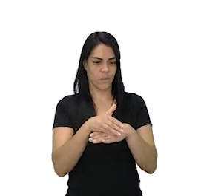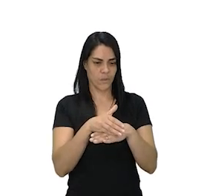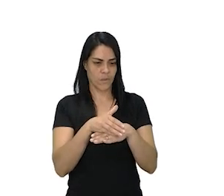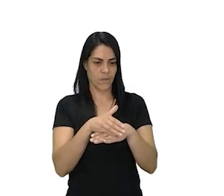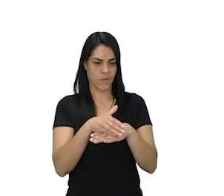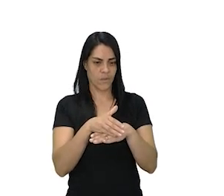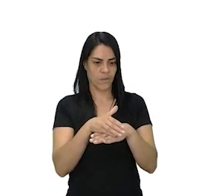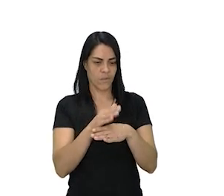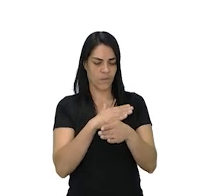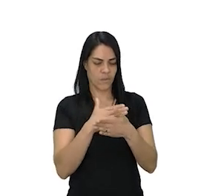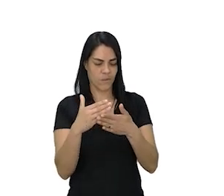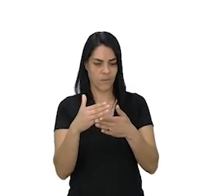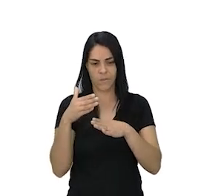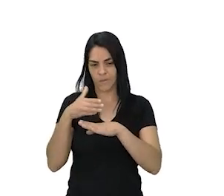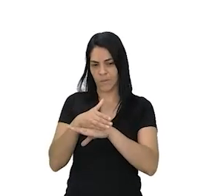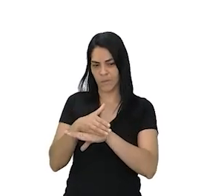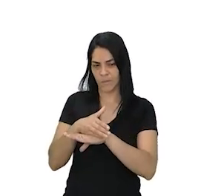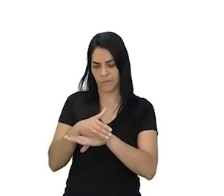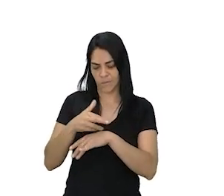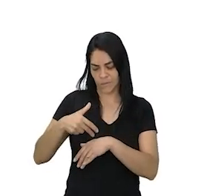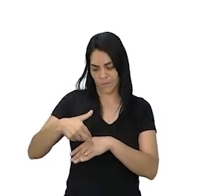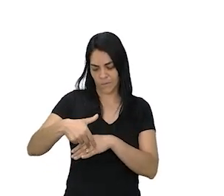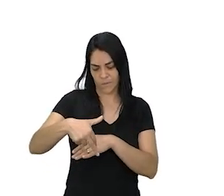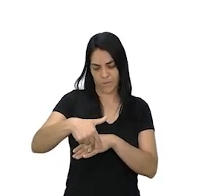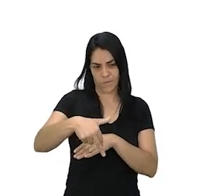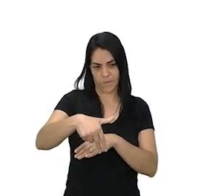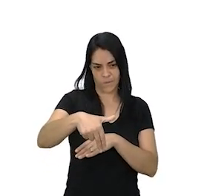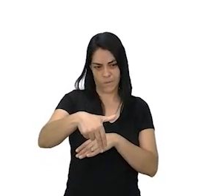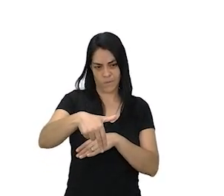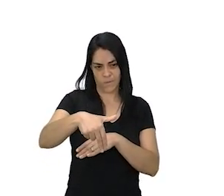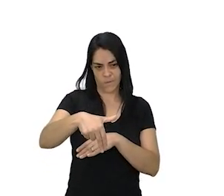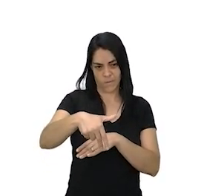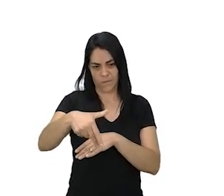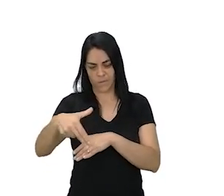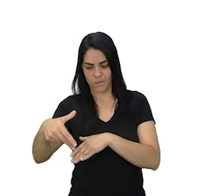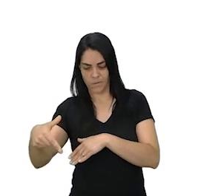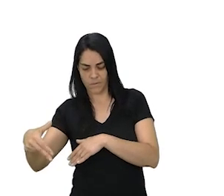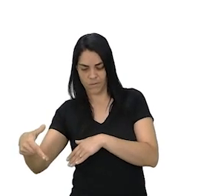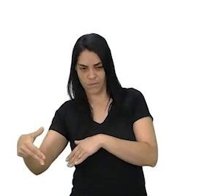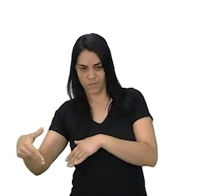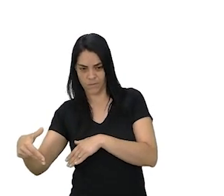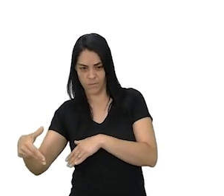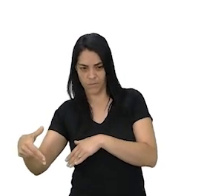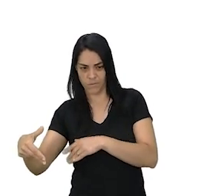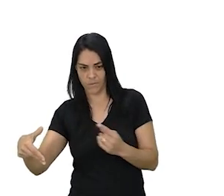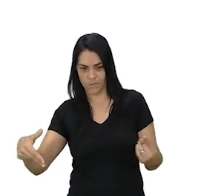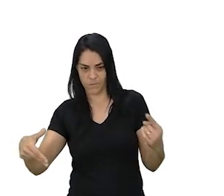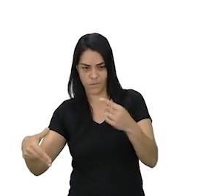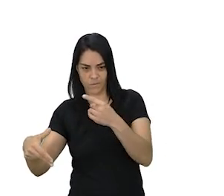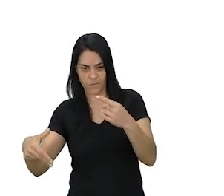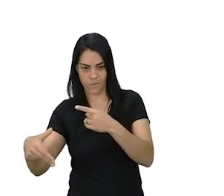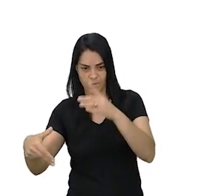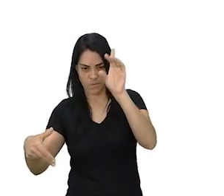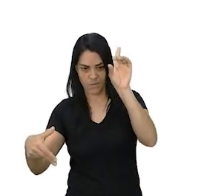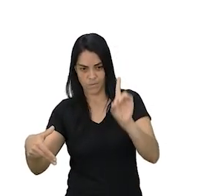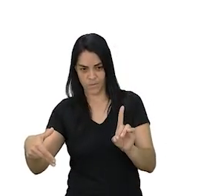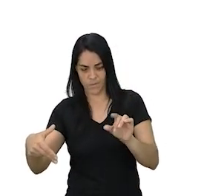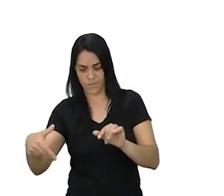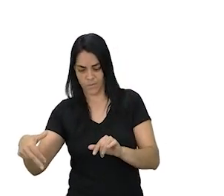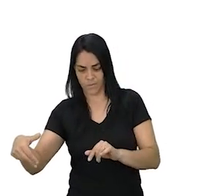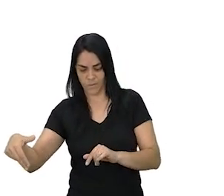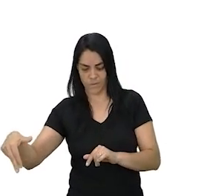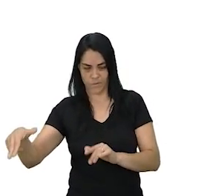da entrada, eu vou em frente, contorno à direita, né, a casa da